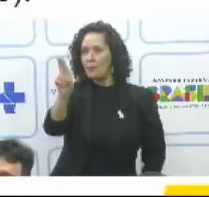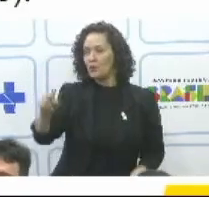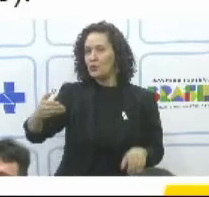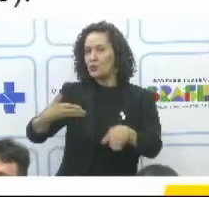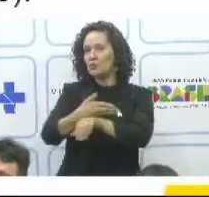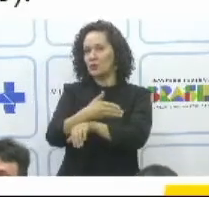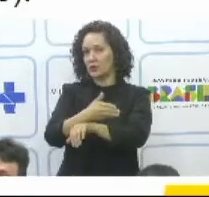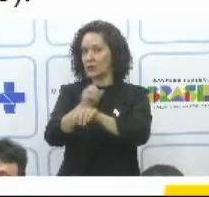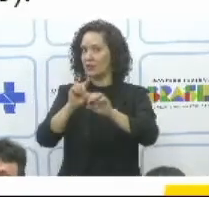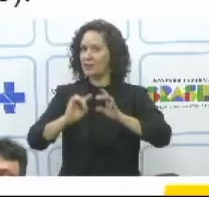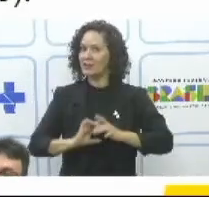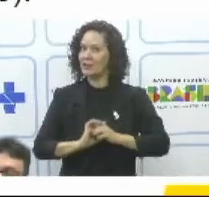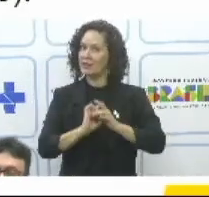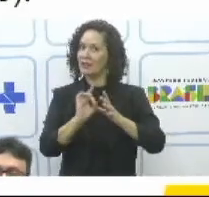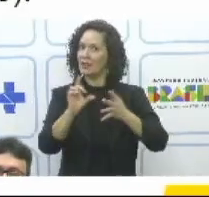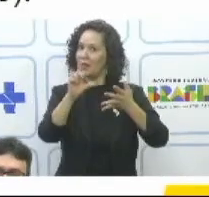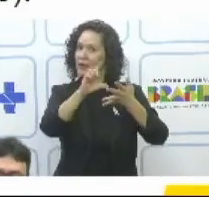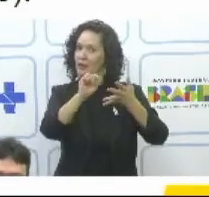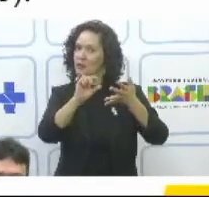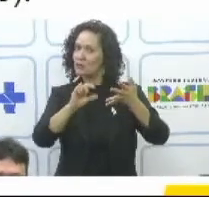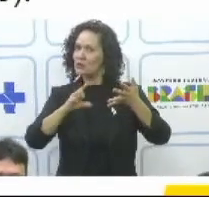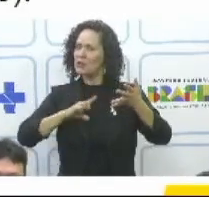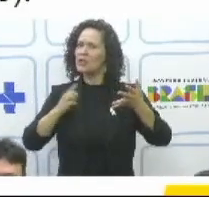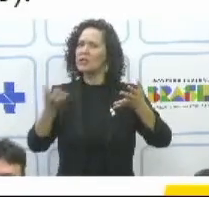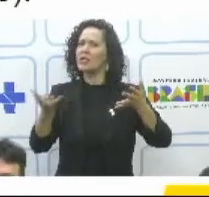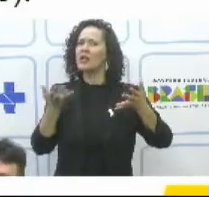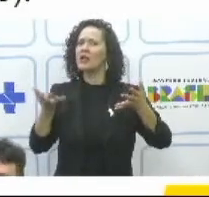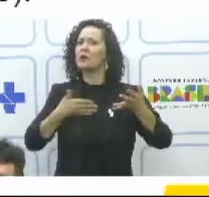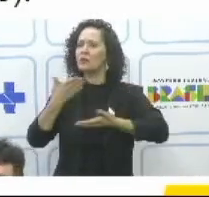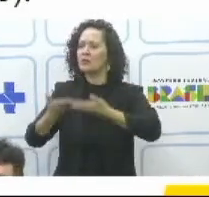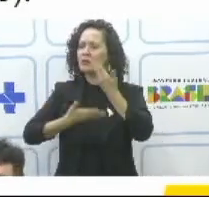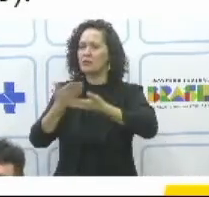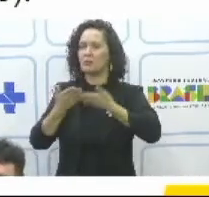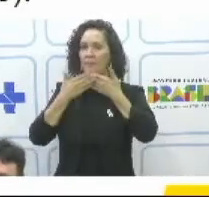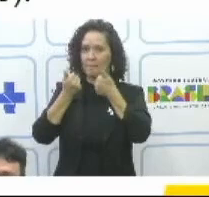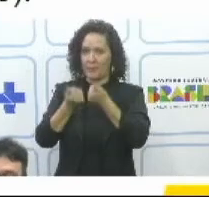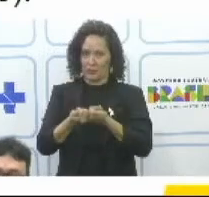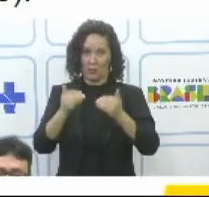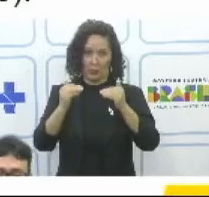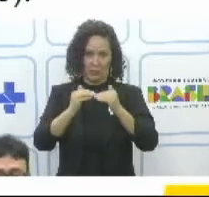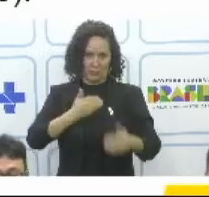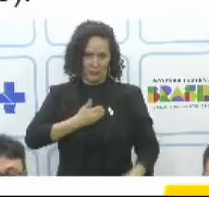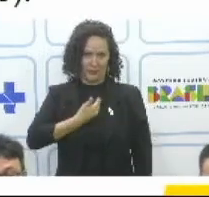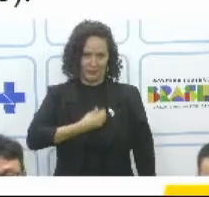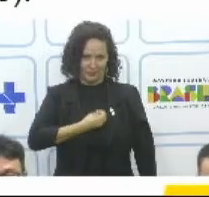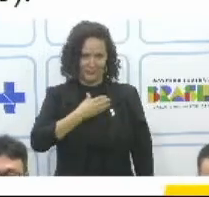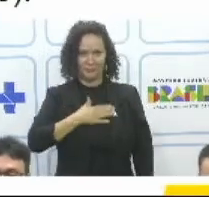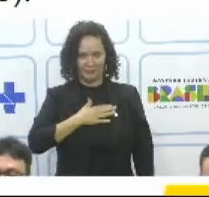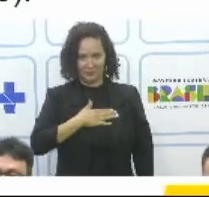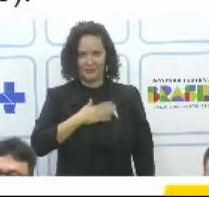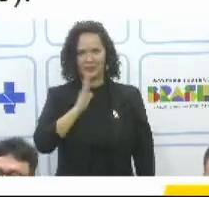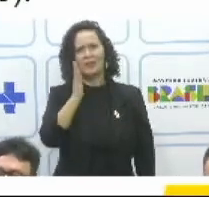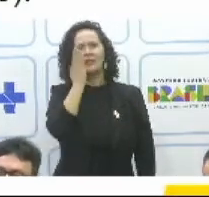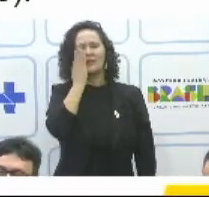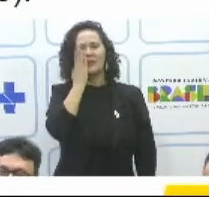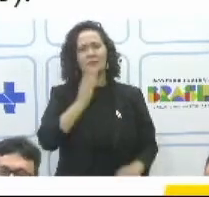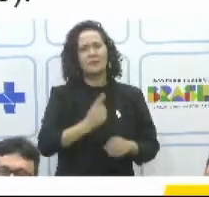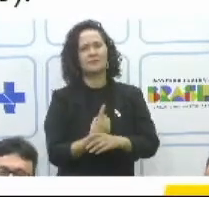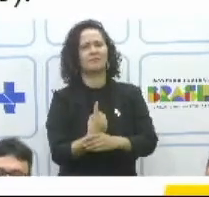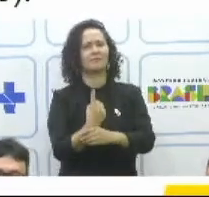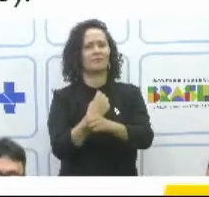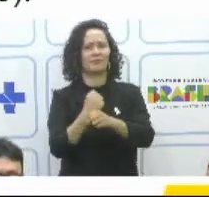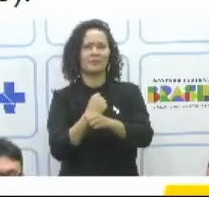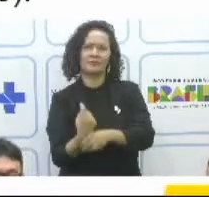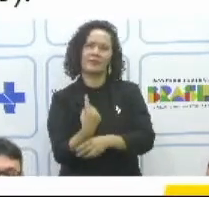acesso democrático de escolher a terapêutica preferida. Então, né, já se tinha essa noção de que, além,